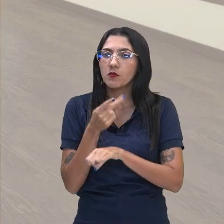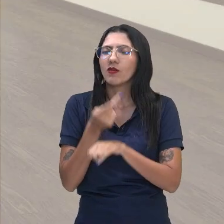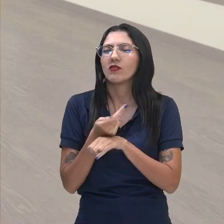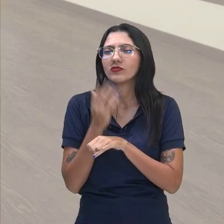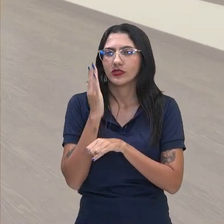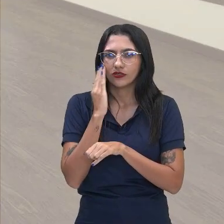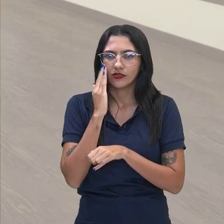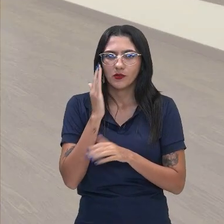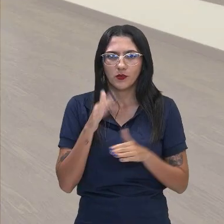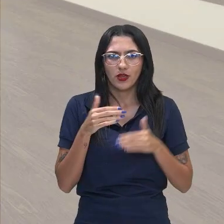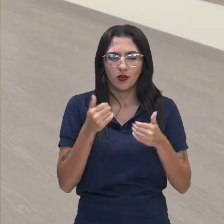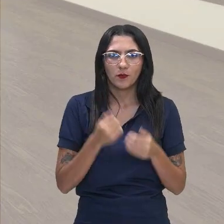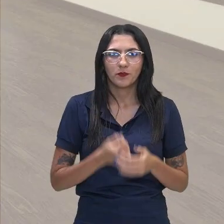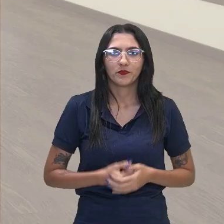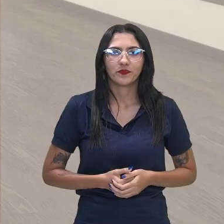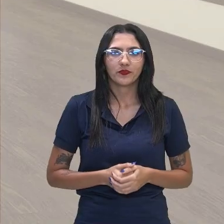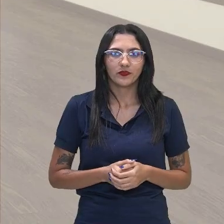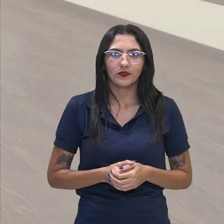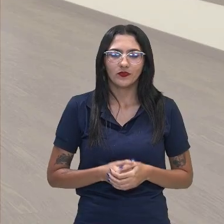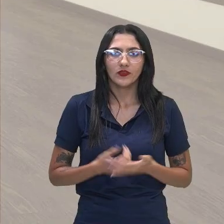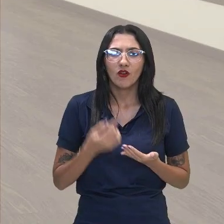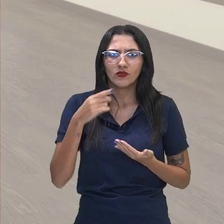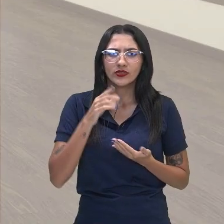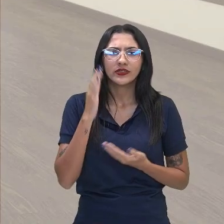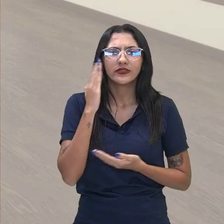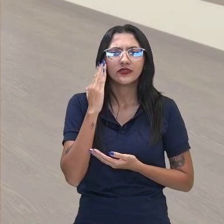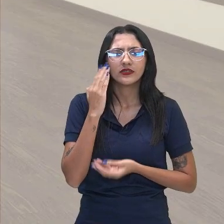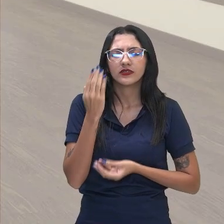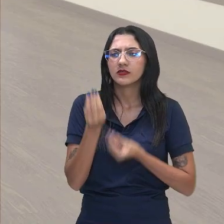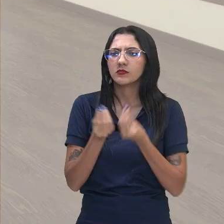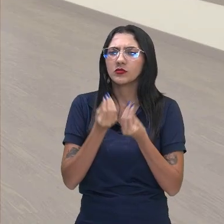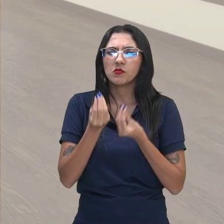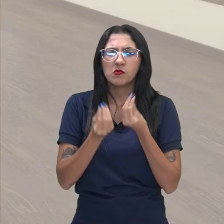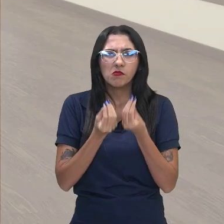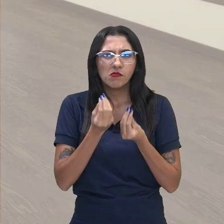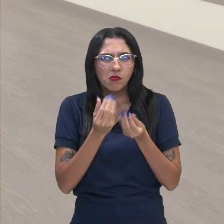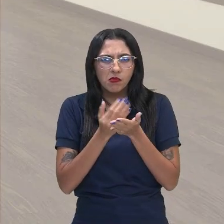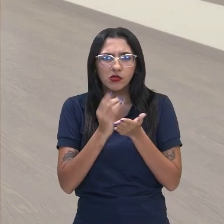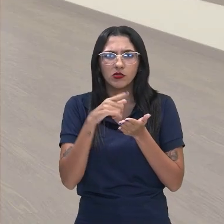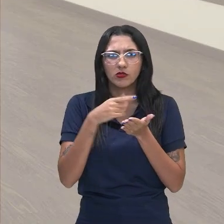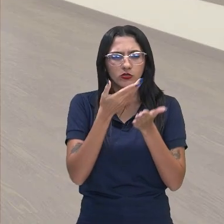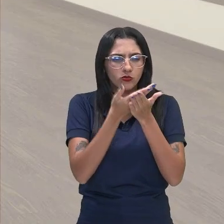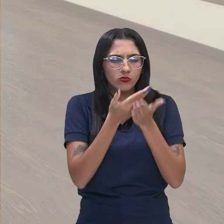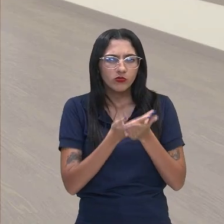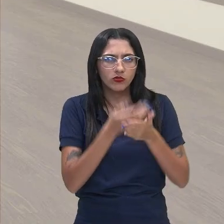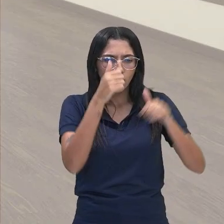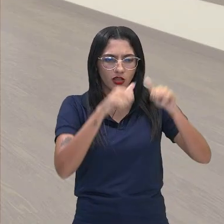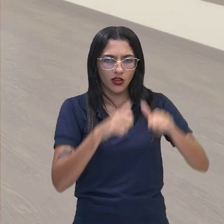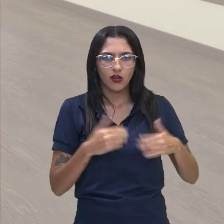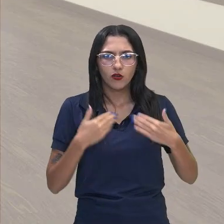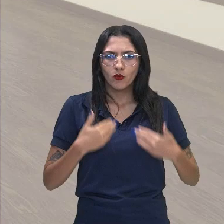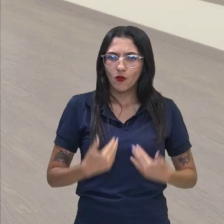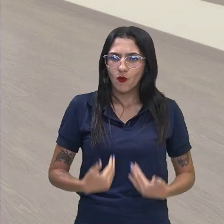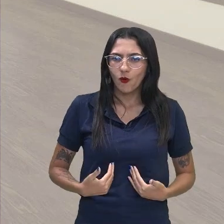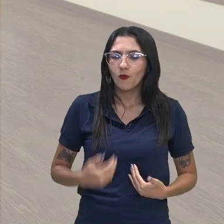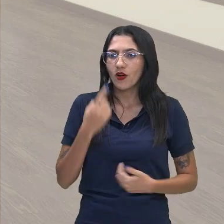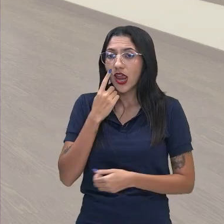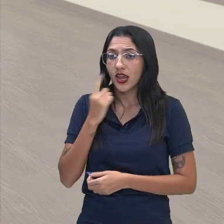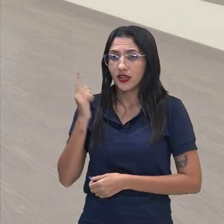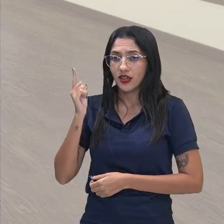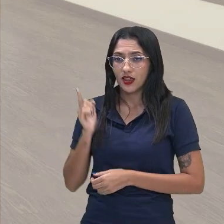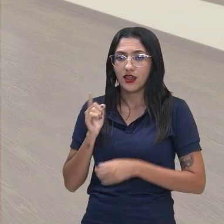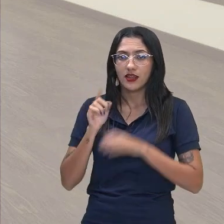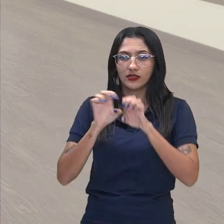E isso não veio do nada. Sabe como começou esse estudo do corpo e o que chamamos hoje de quinesfera?